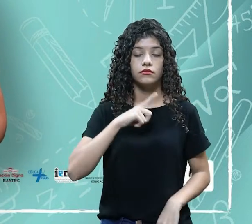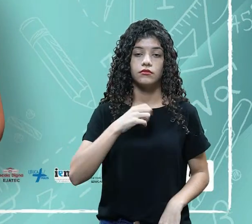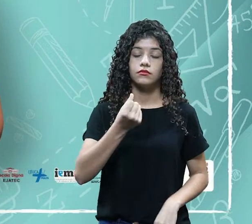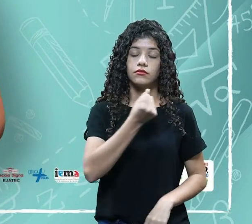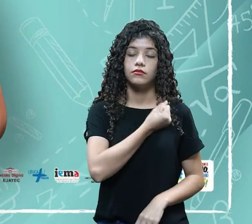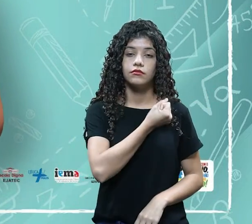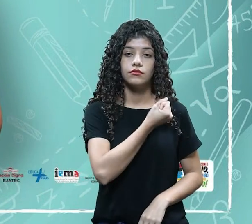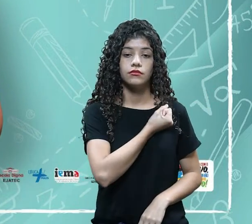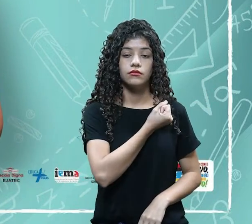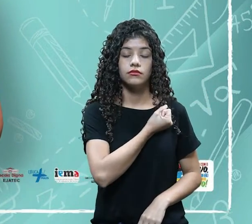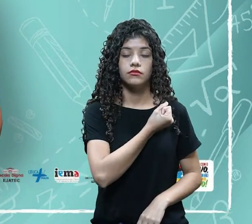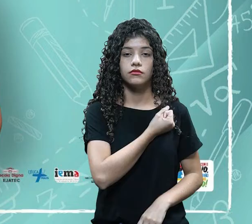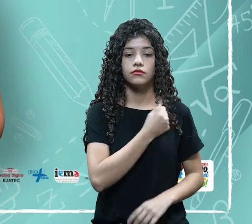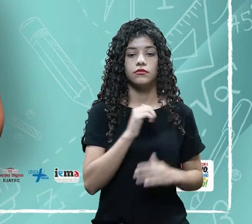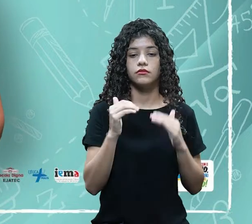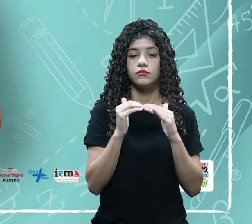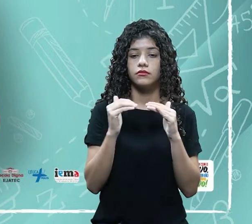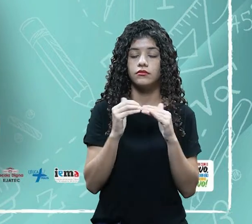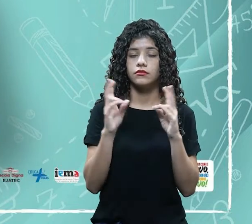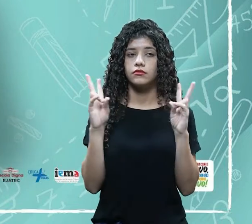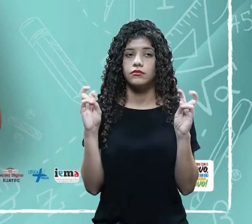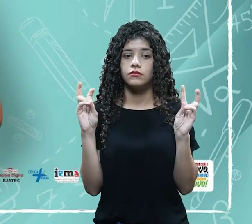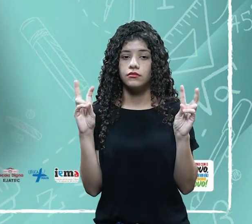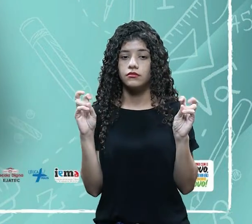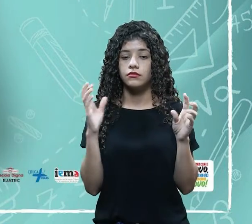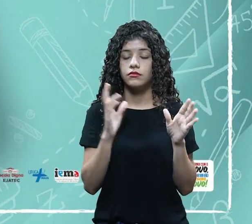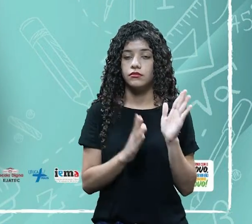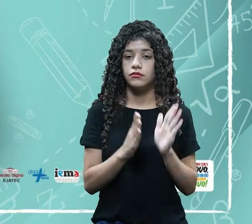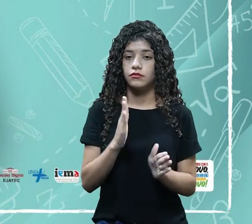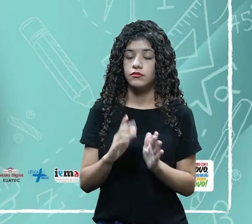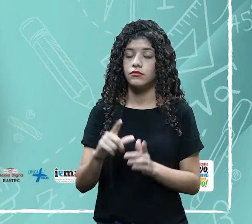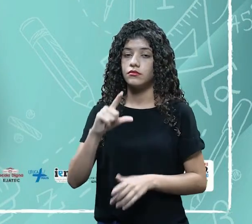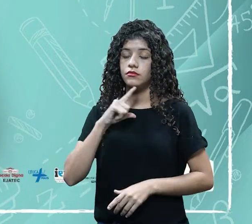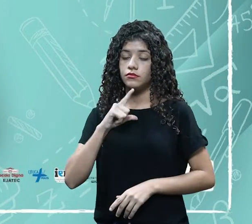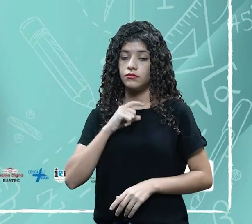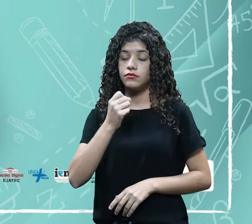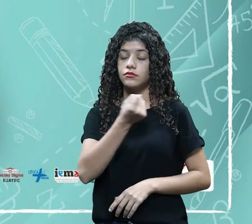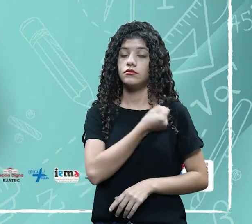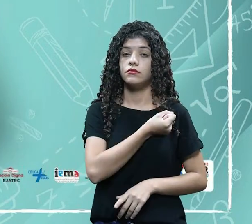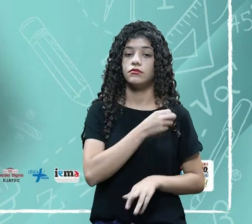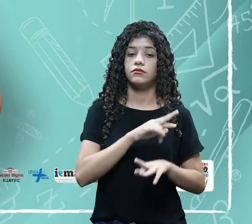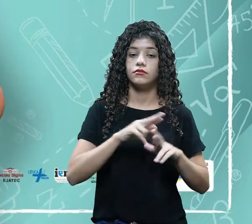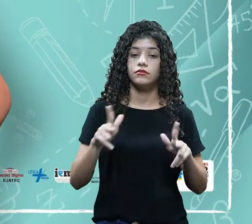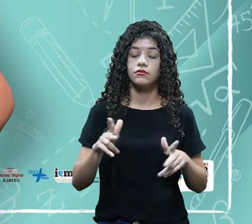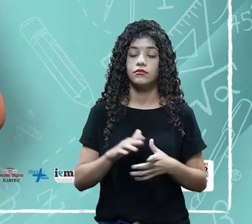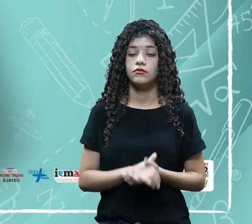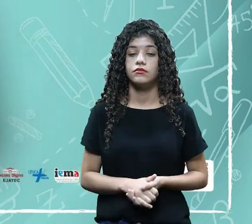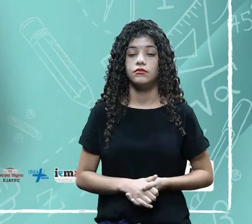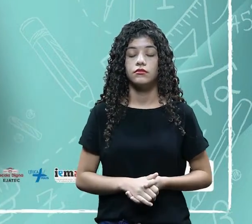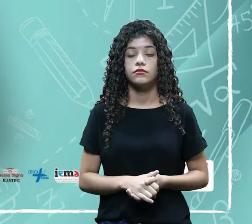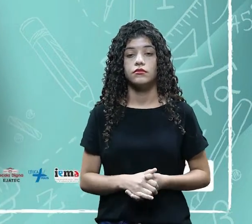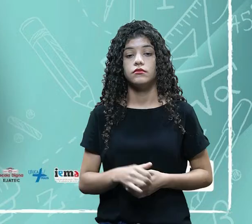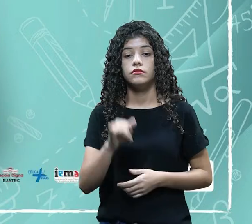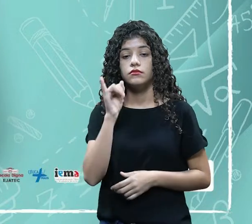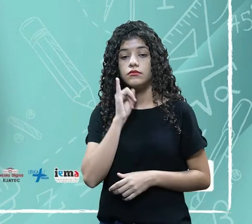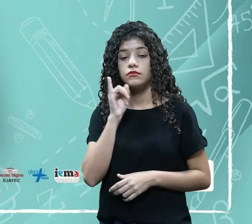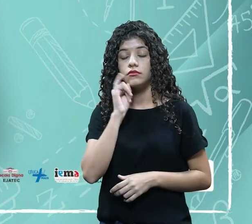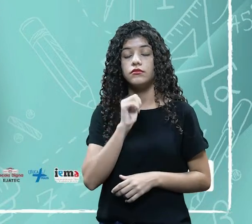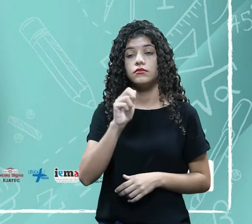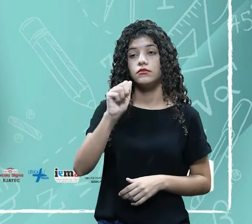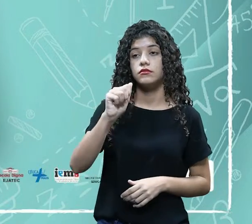numeração, né? De acordo com o assunto, cada instituição tem uma numeração. Se o assunto é uma solicitação